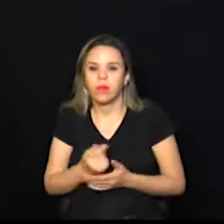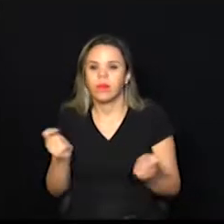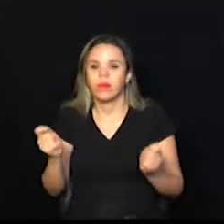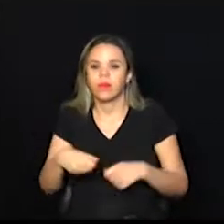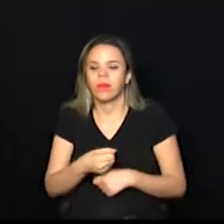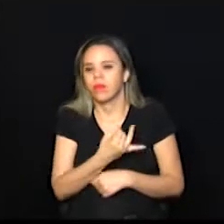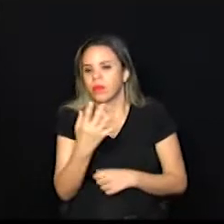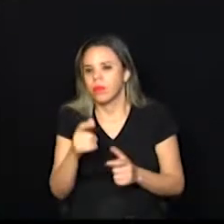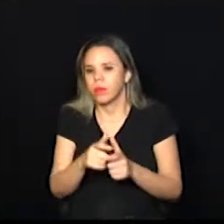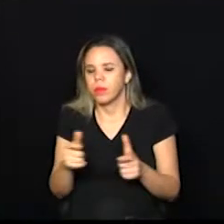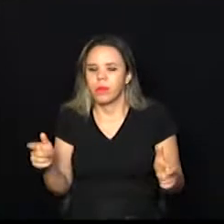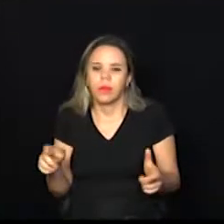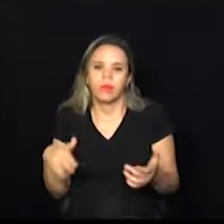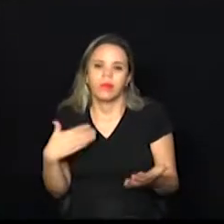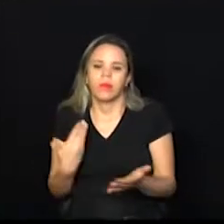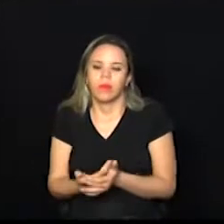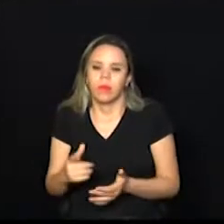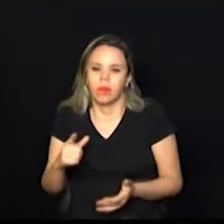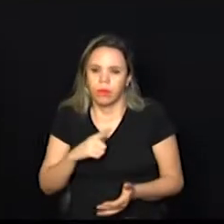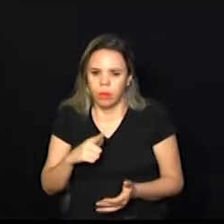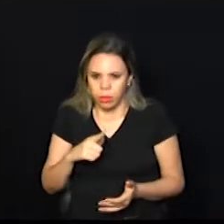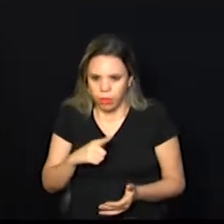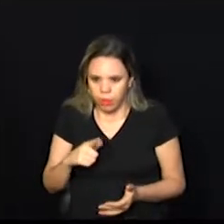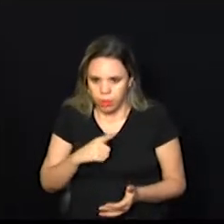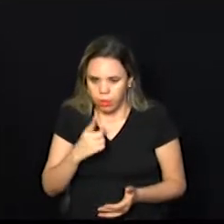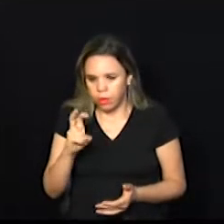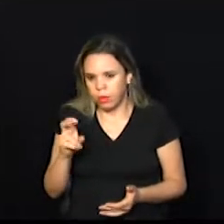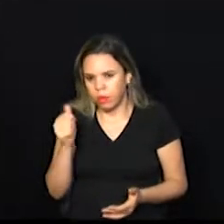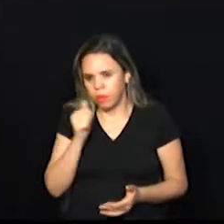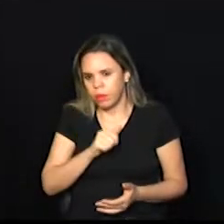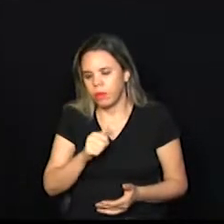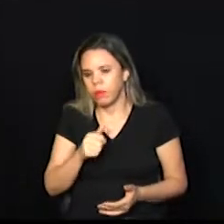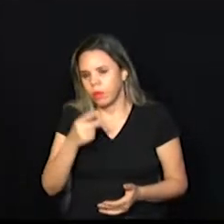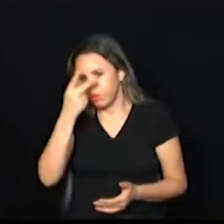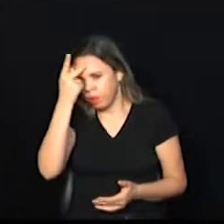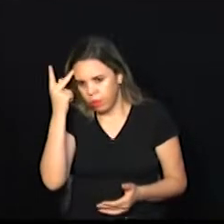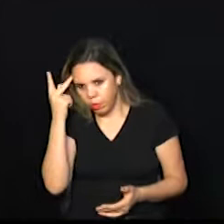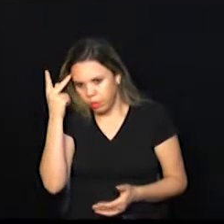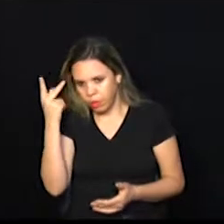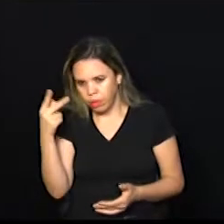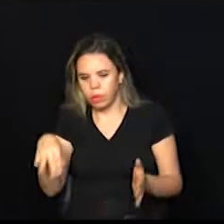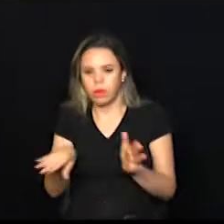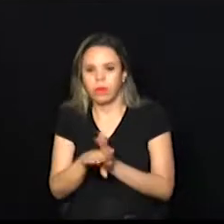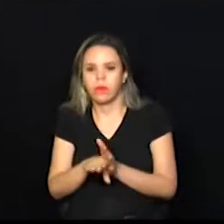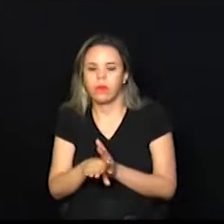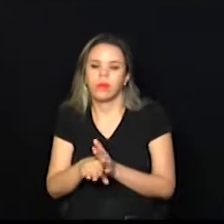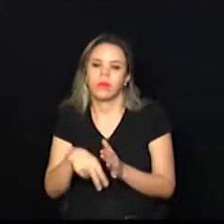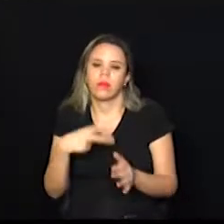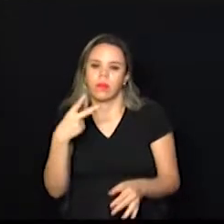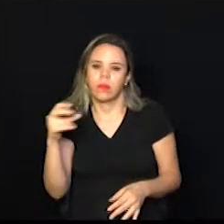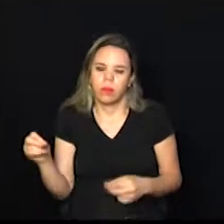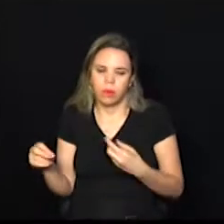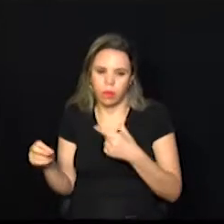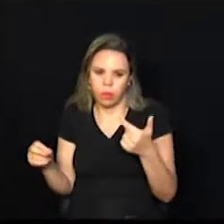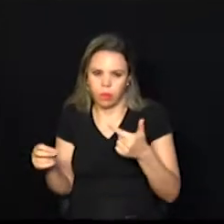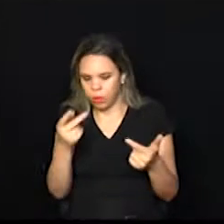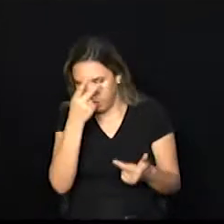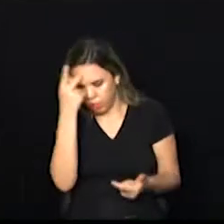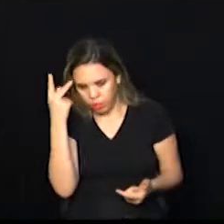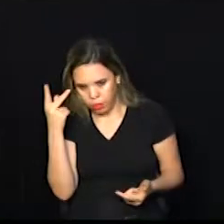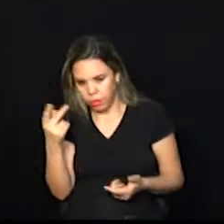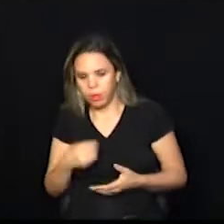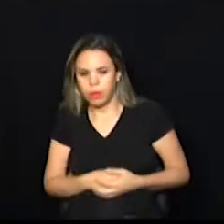capacidade maior até, a gente tem capacidade para 15 pessoas, chegou até 20 a 22 pessoas,